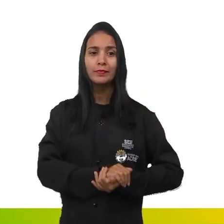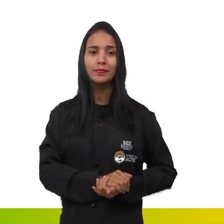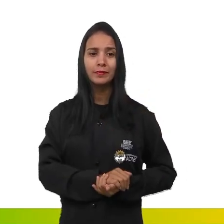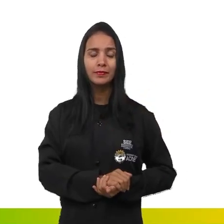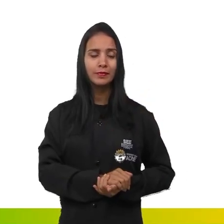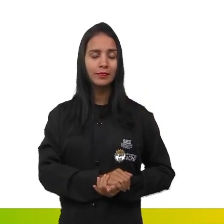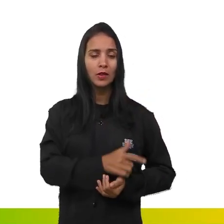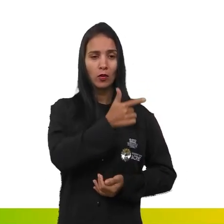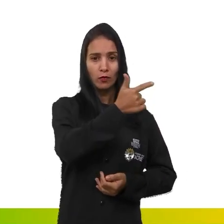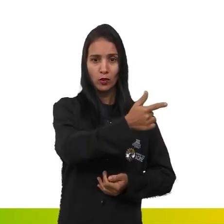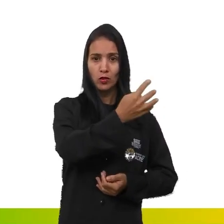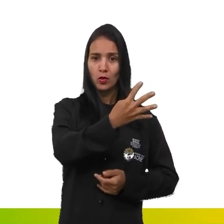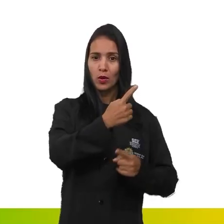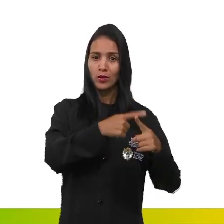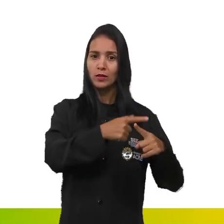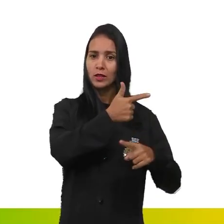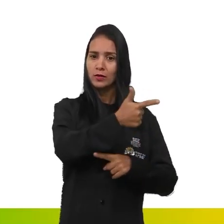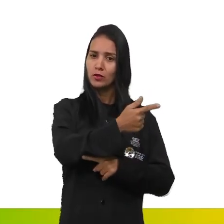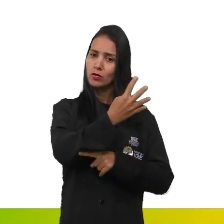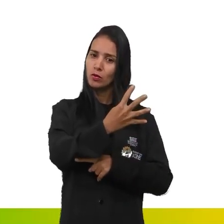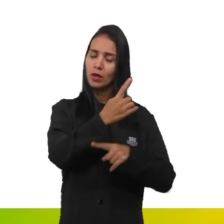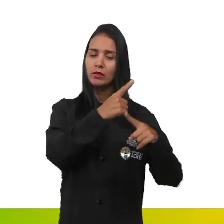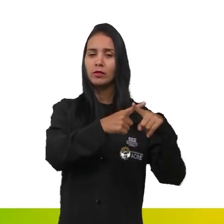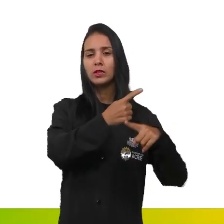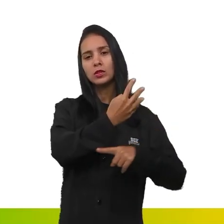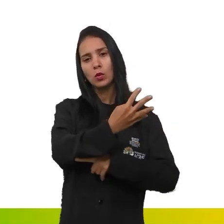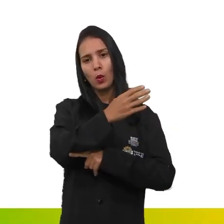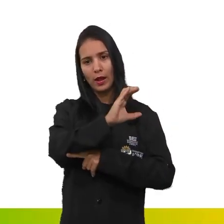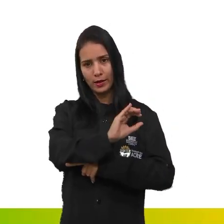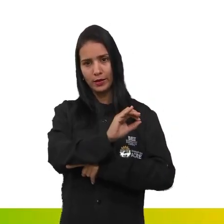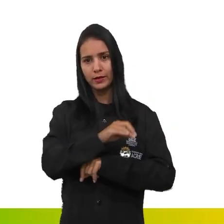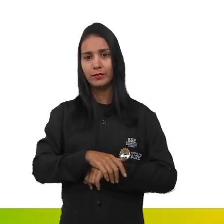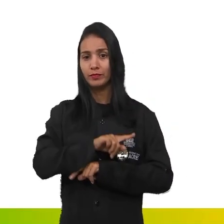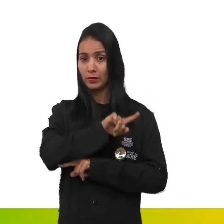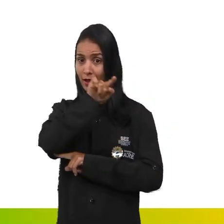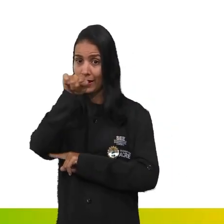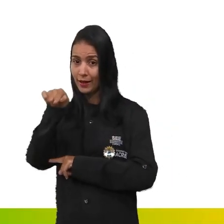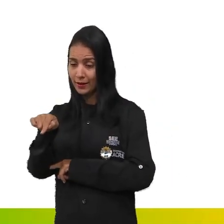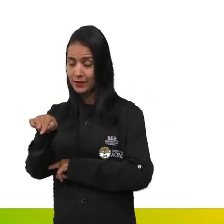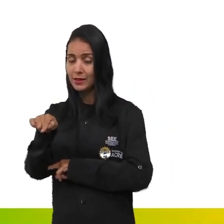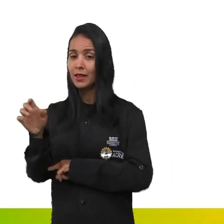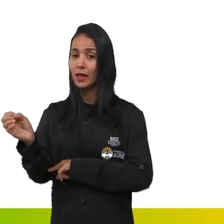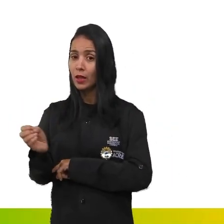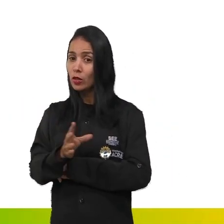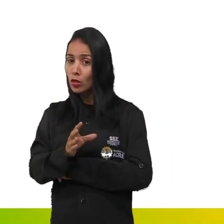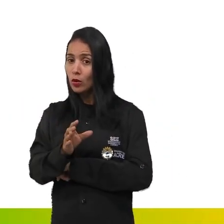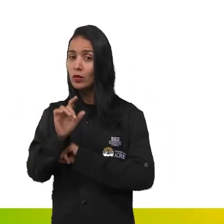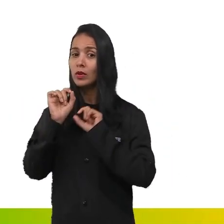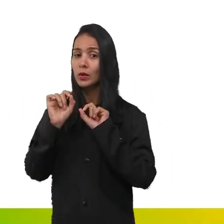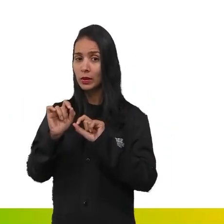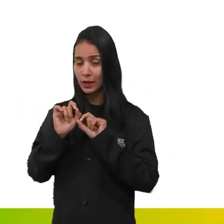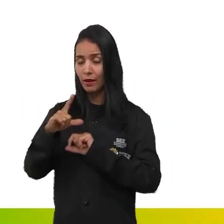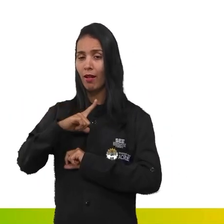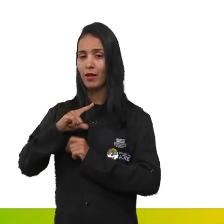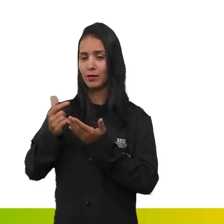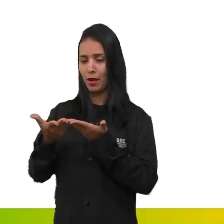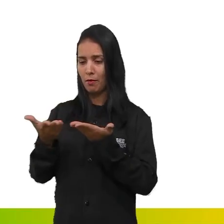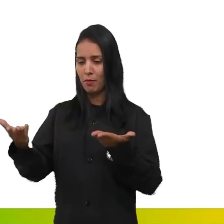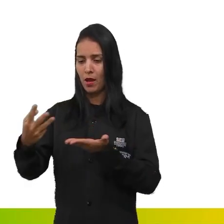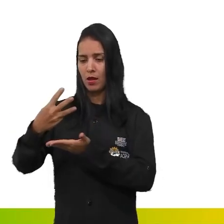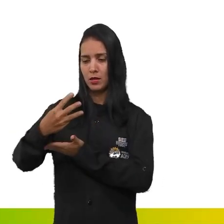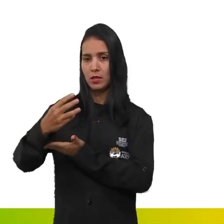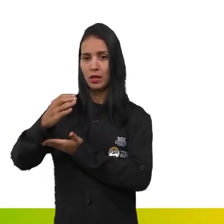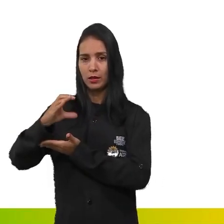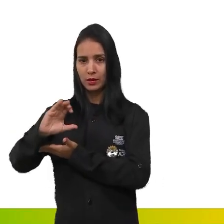isso. A nova lata vai ter a altura dada por 30 vezes 30, vezes a